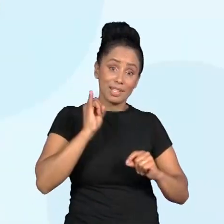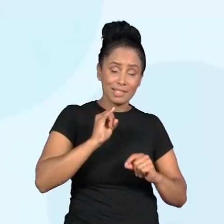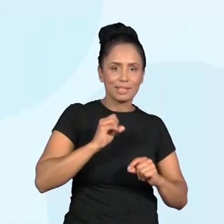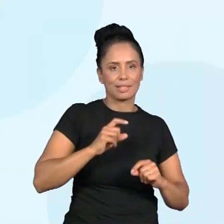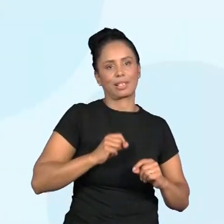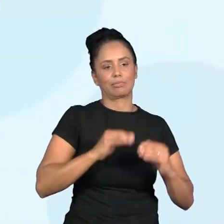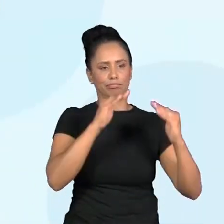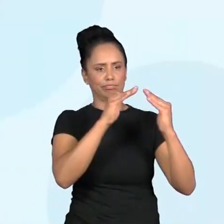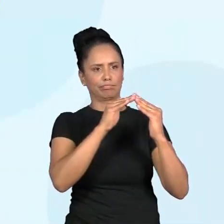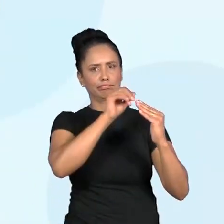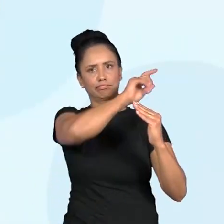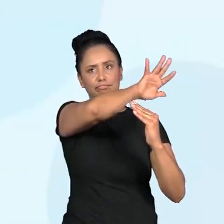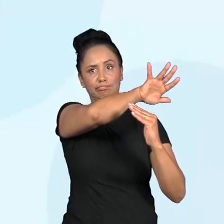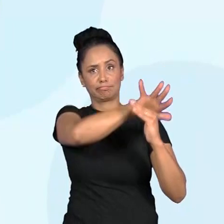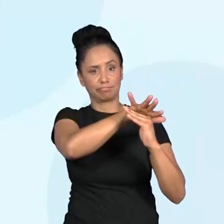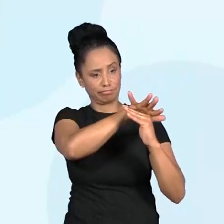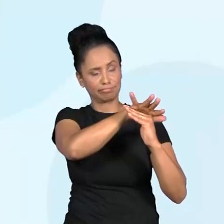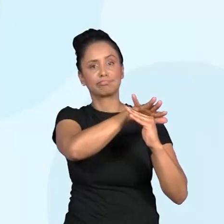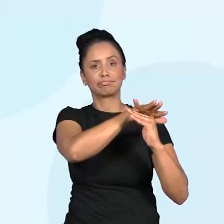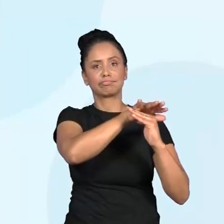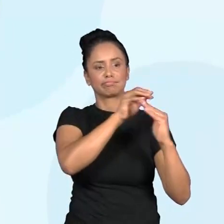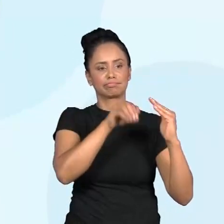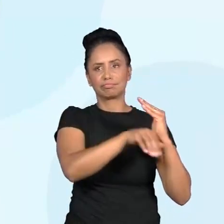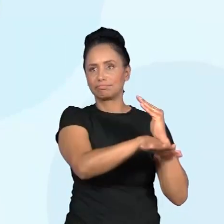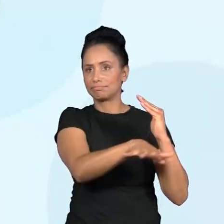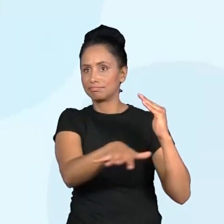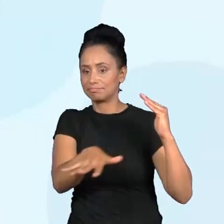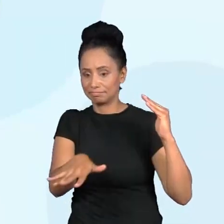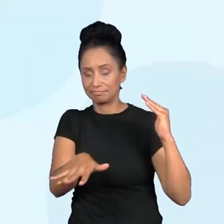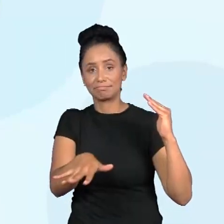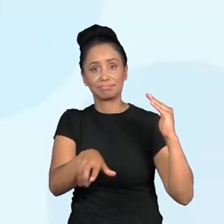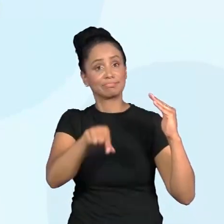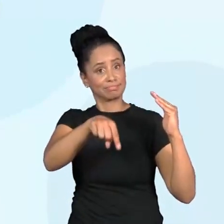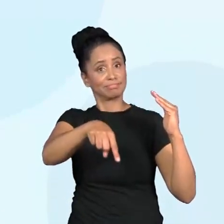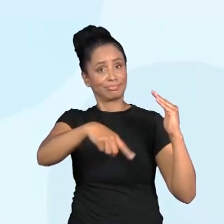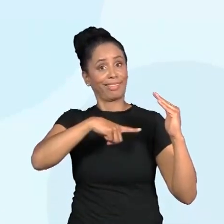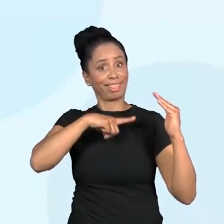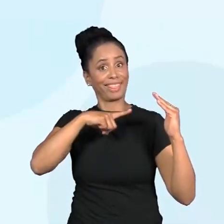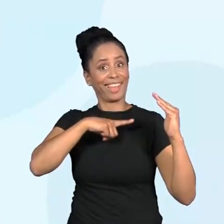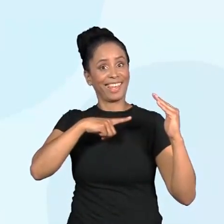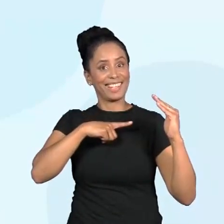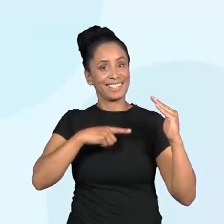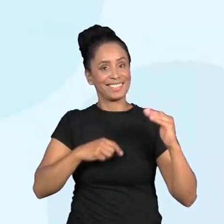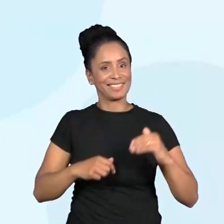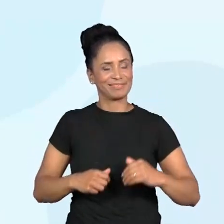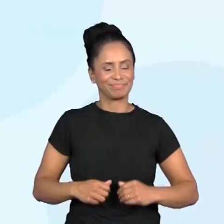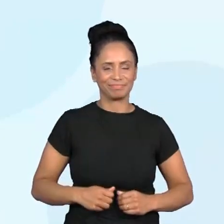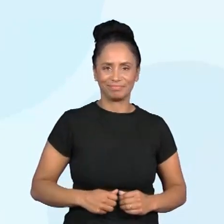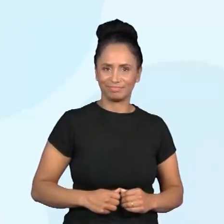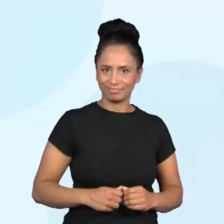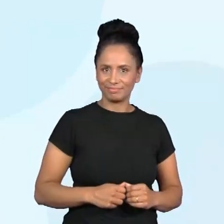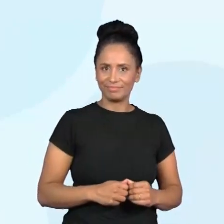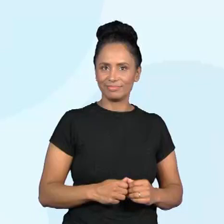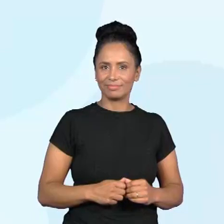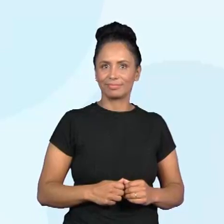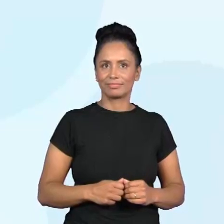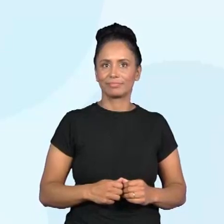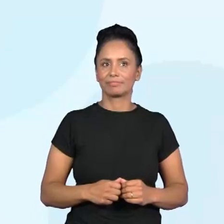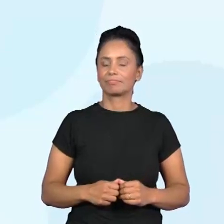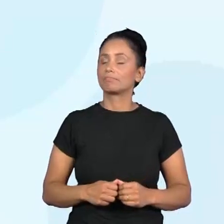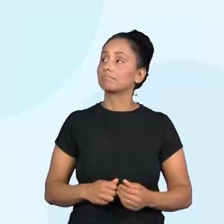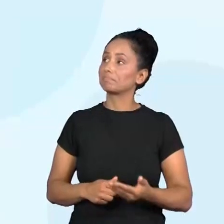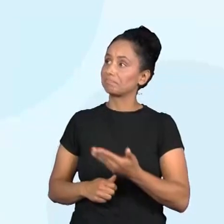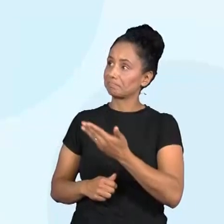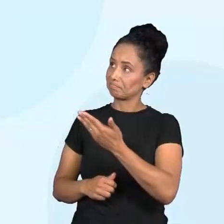bloqueando o caminho, na fonte de luz surgirá uma sombra. Muito bem. Olha